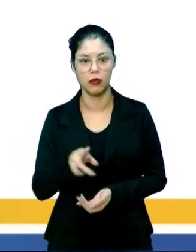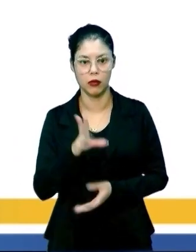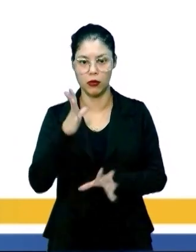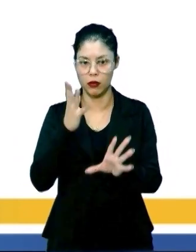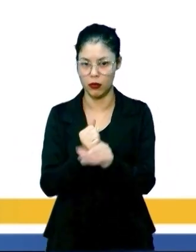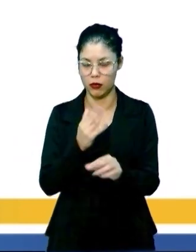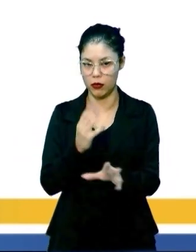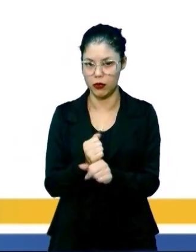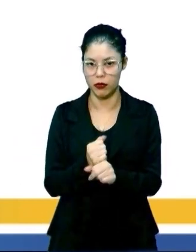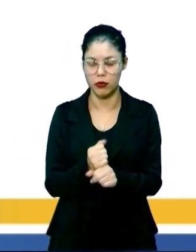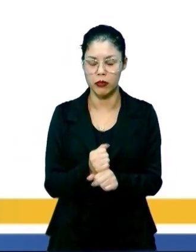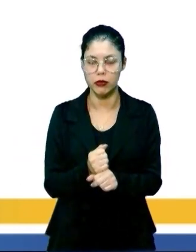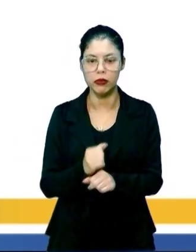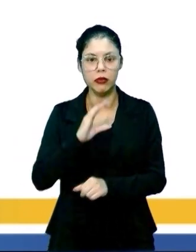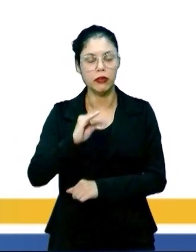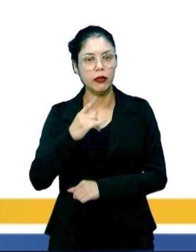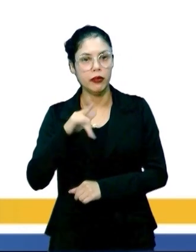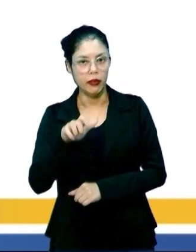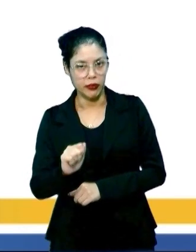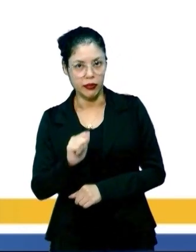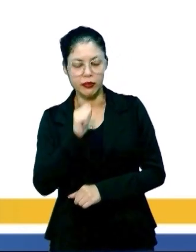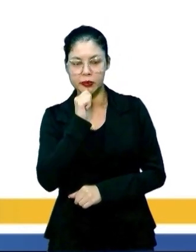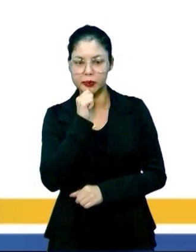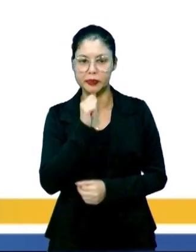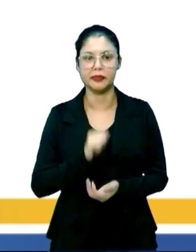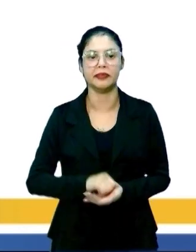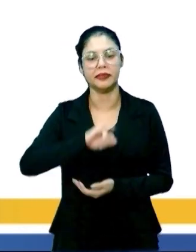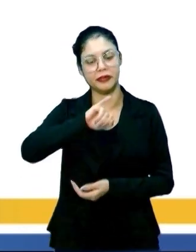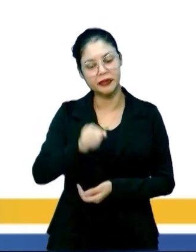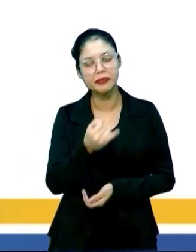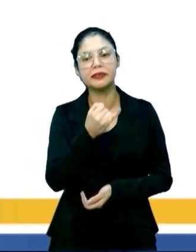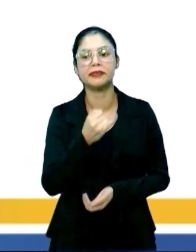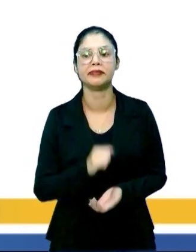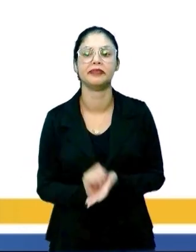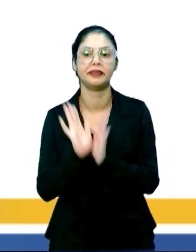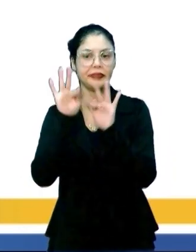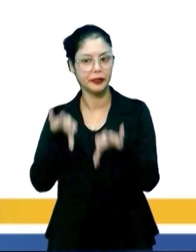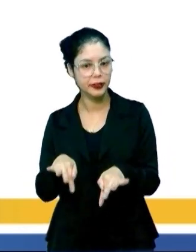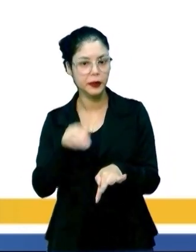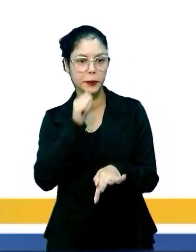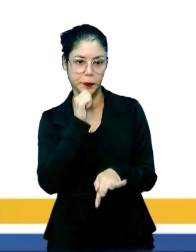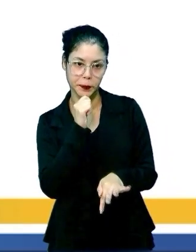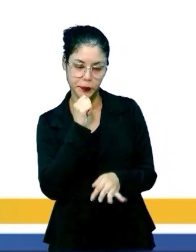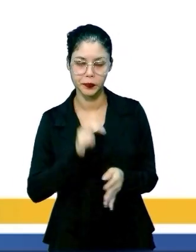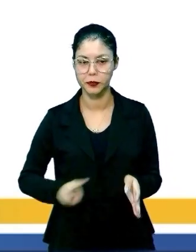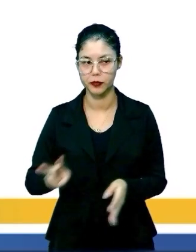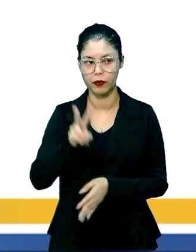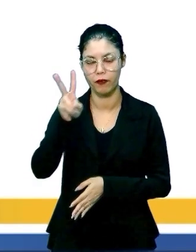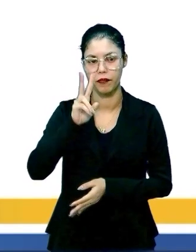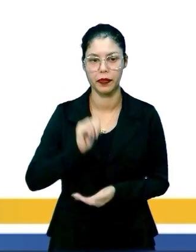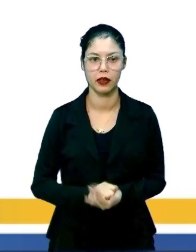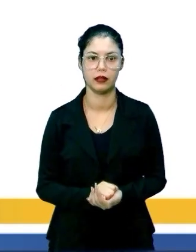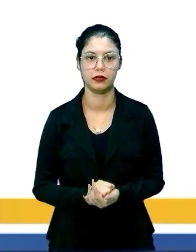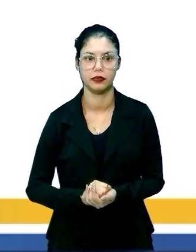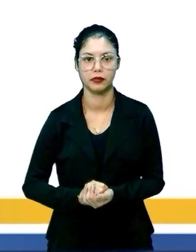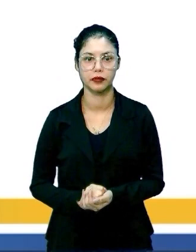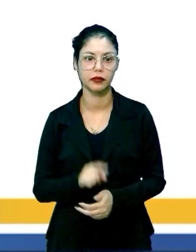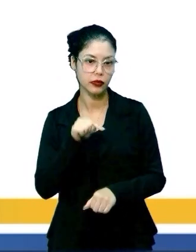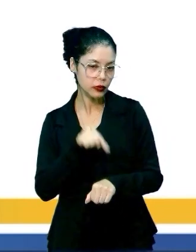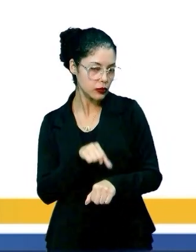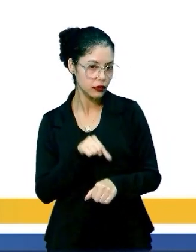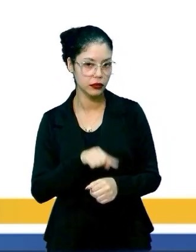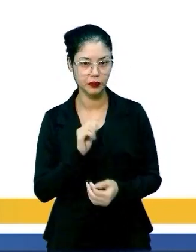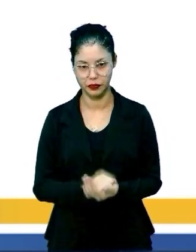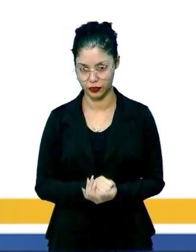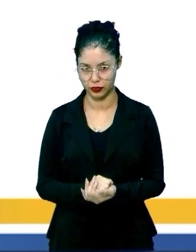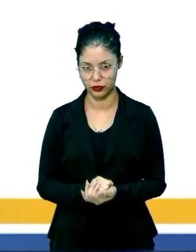é o acréscimo sobre o capital, ok? É o valor final que vai ser colocado. O tempo é